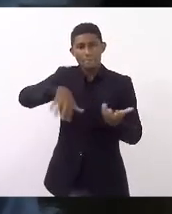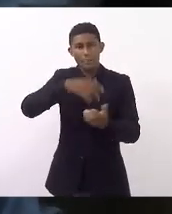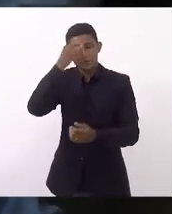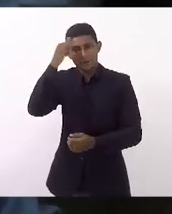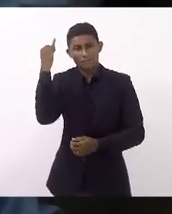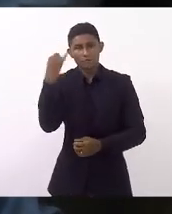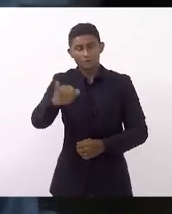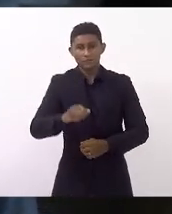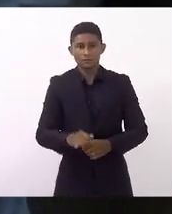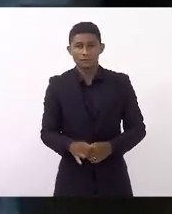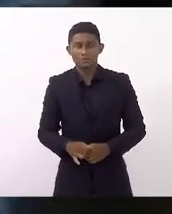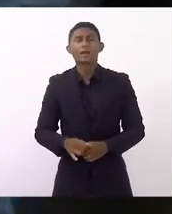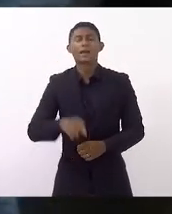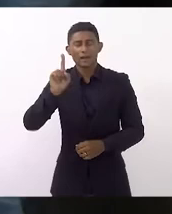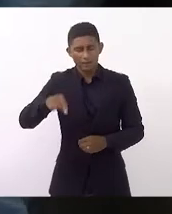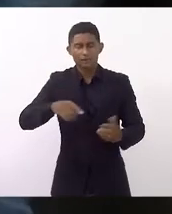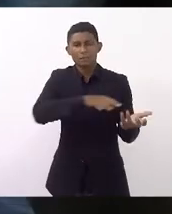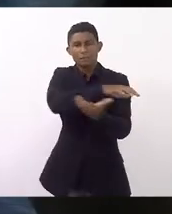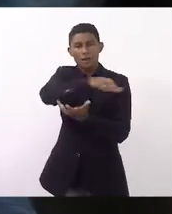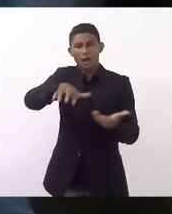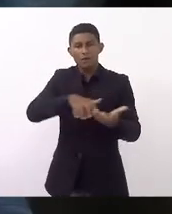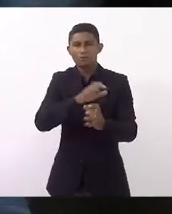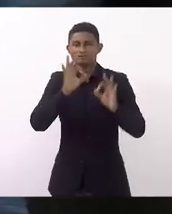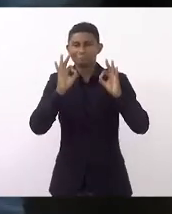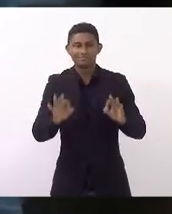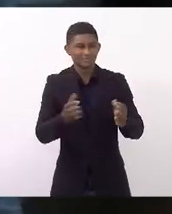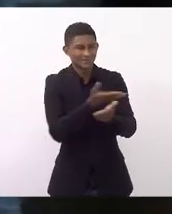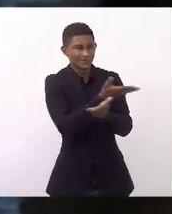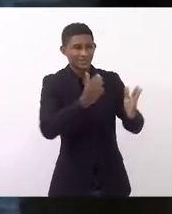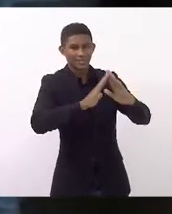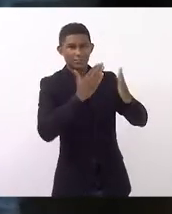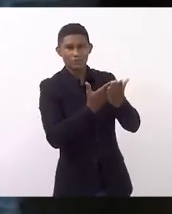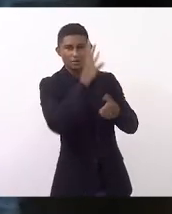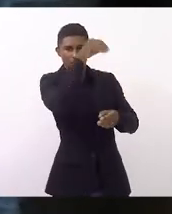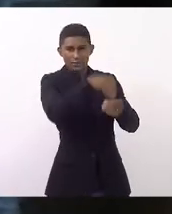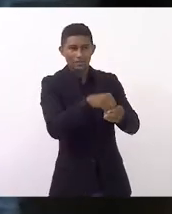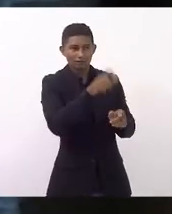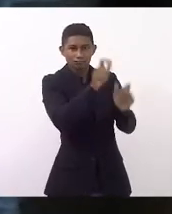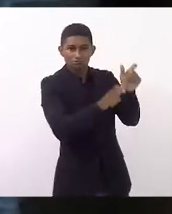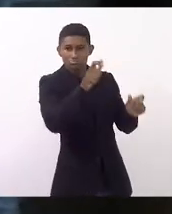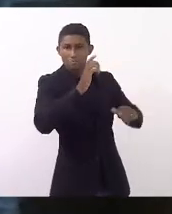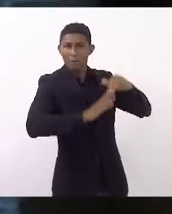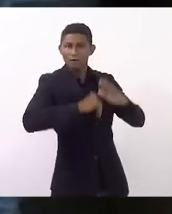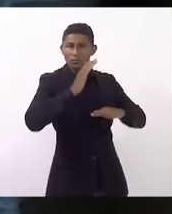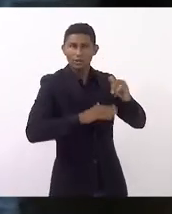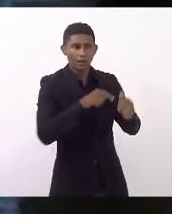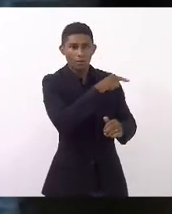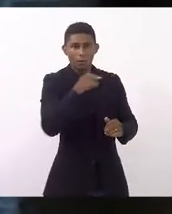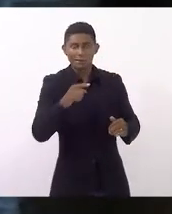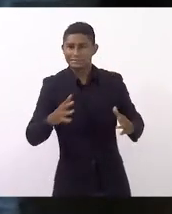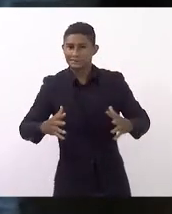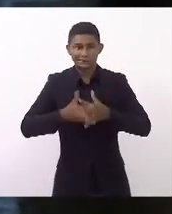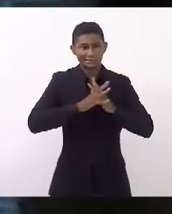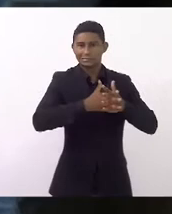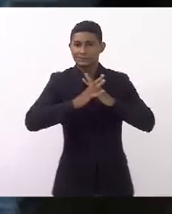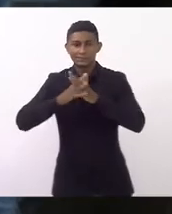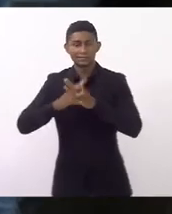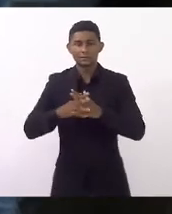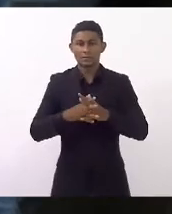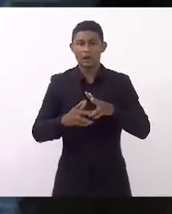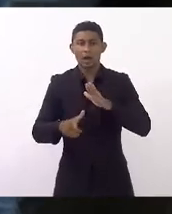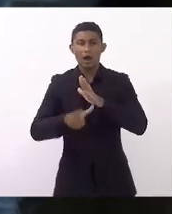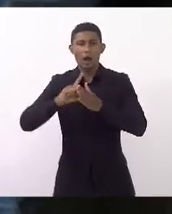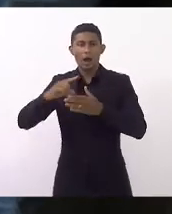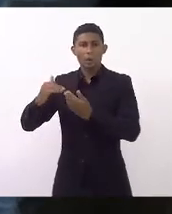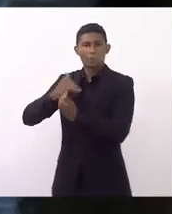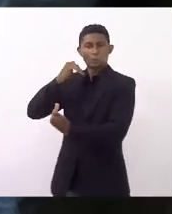cabe, verdadeira balbúrdia, os profissionais das escolas não sabem o que fazer, não receberam nenhuma orientação, não demoraram a receber as